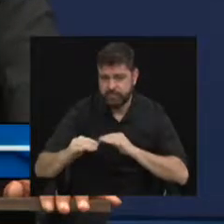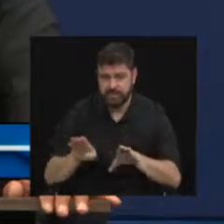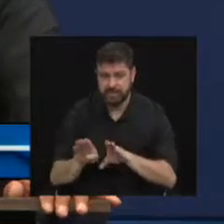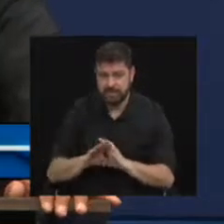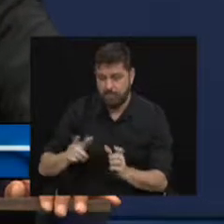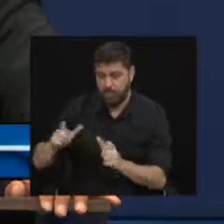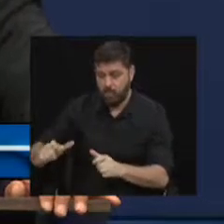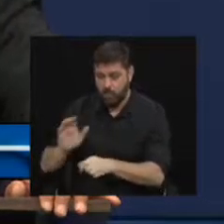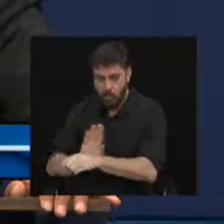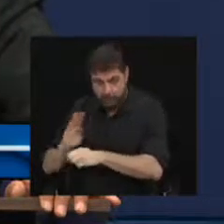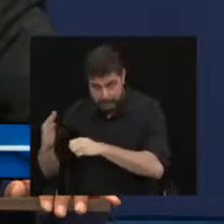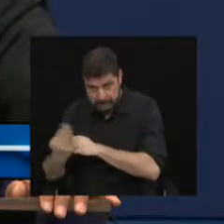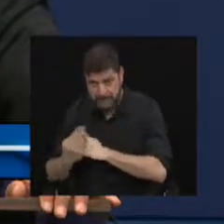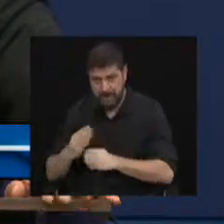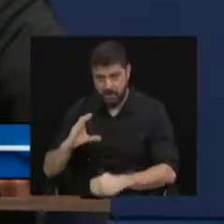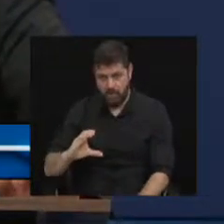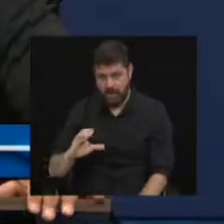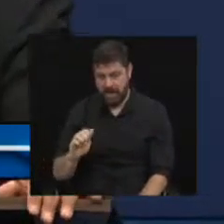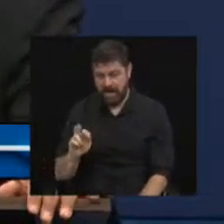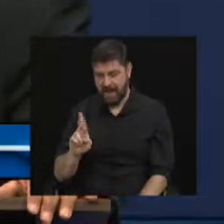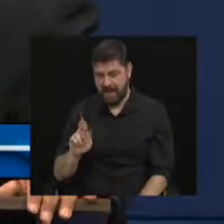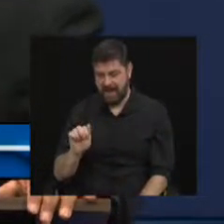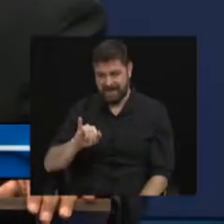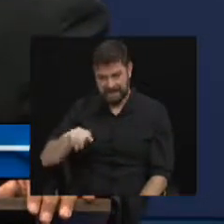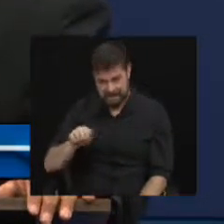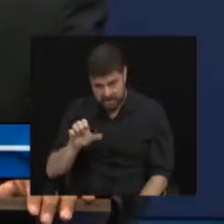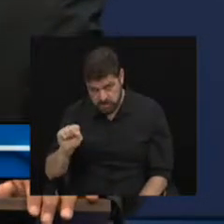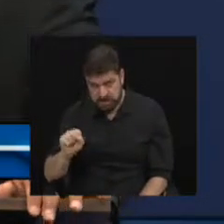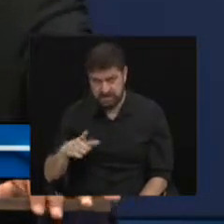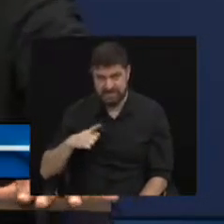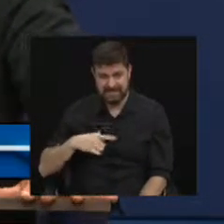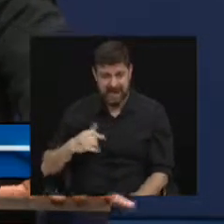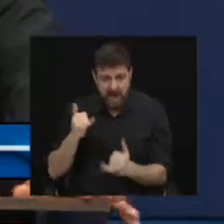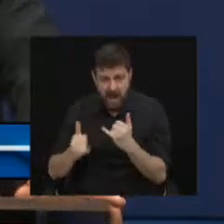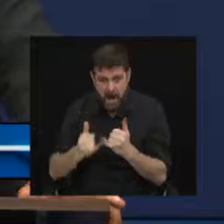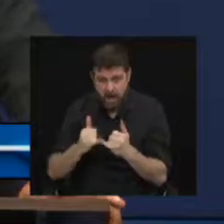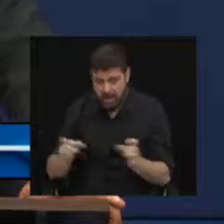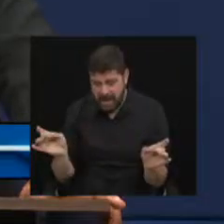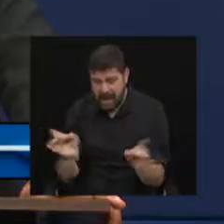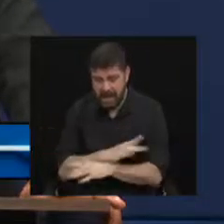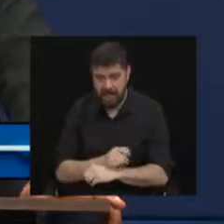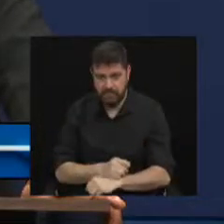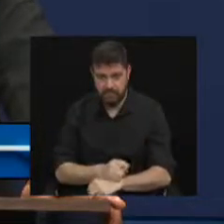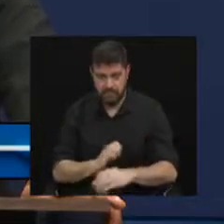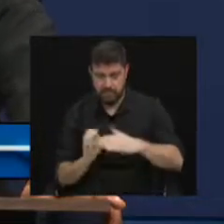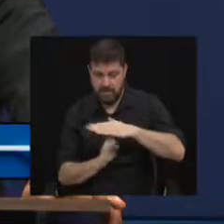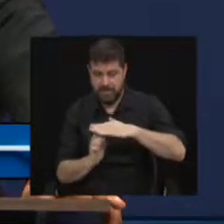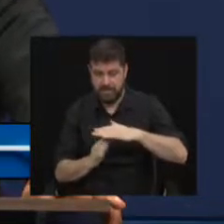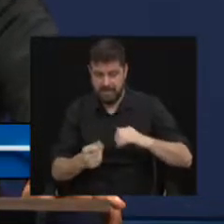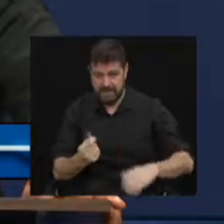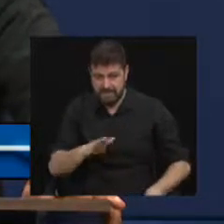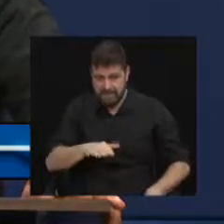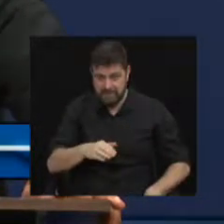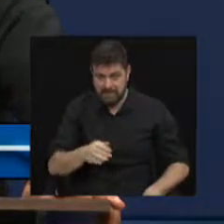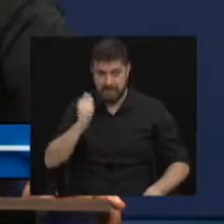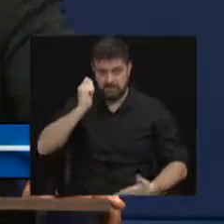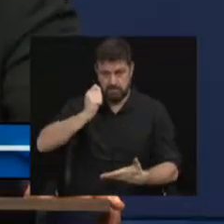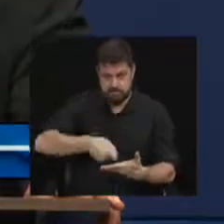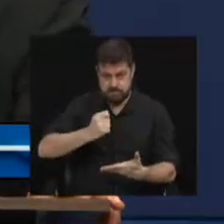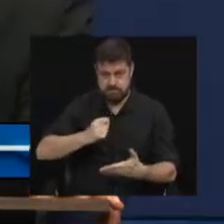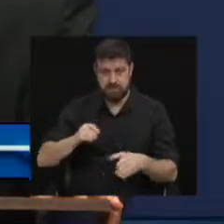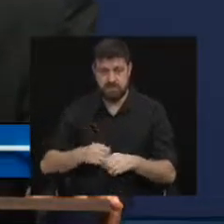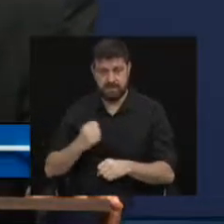Eu fico muito orgulhoso quando eu ando num bairro como Jardim do Lago 2 Continuação, que já tem aproximadamente 68 anos, e